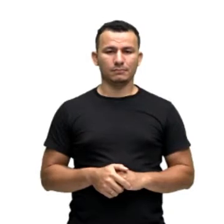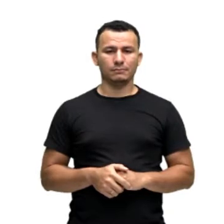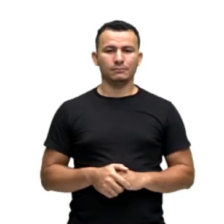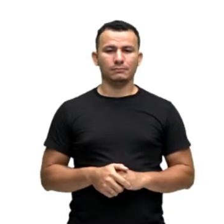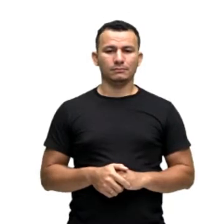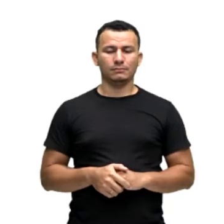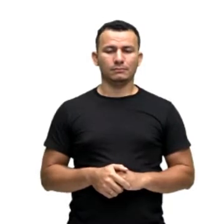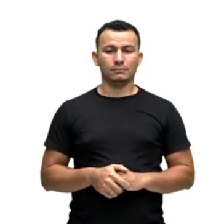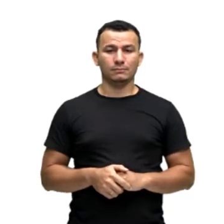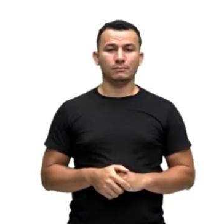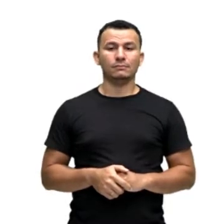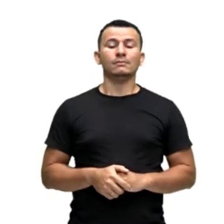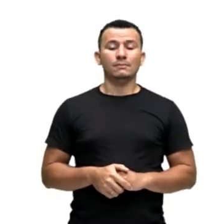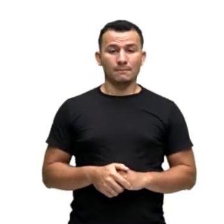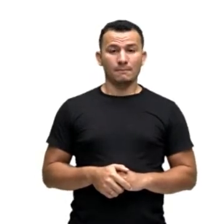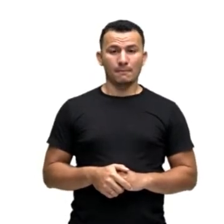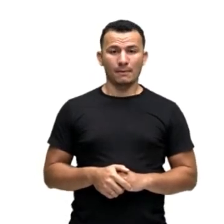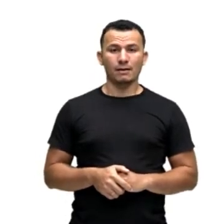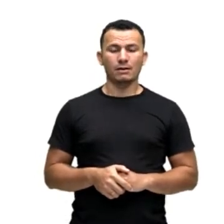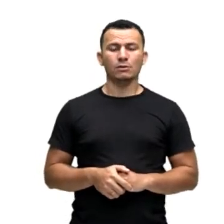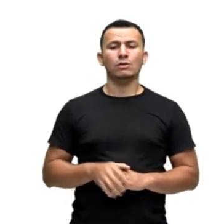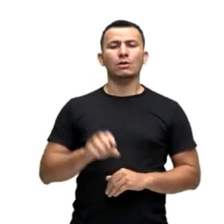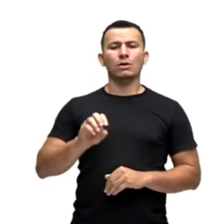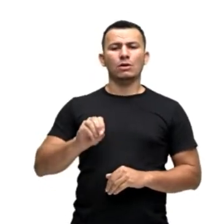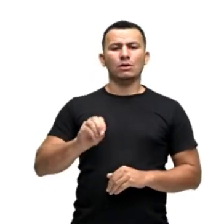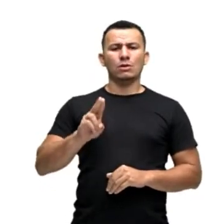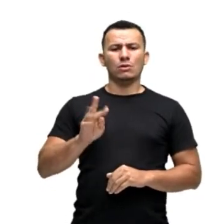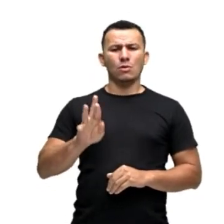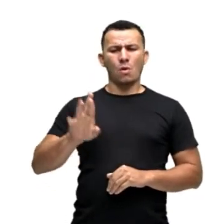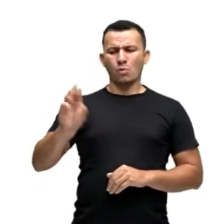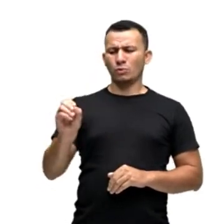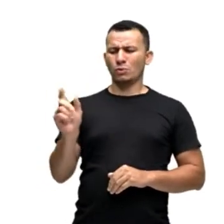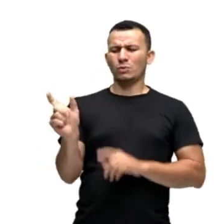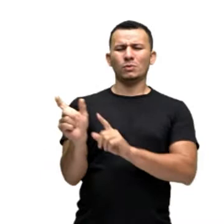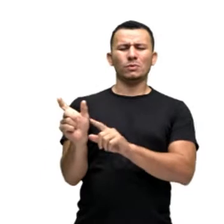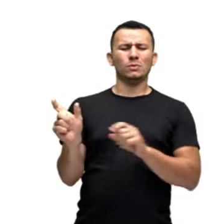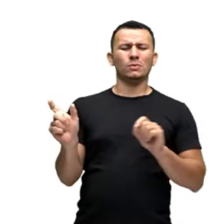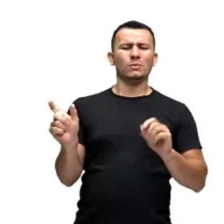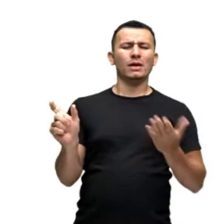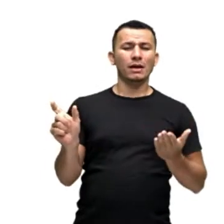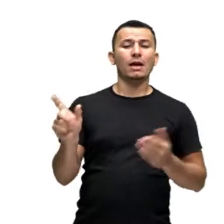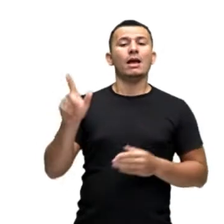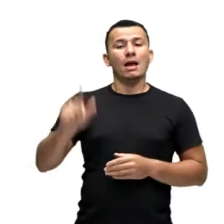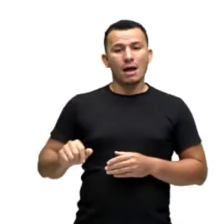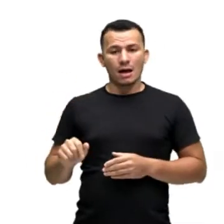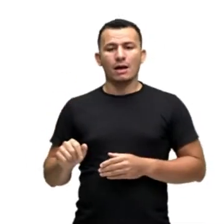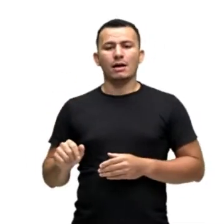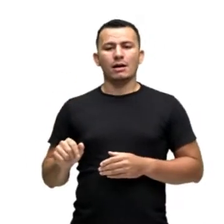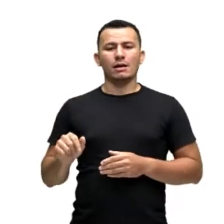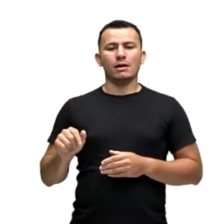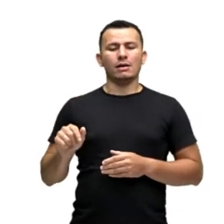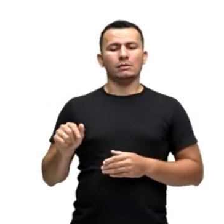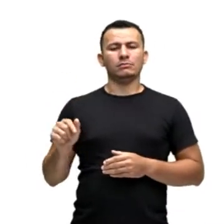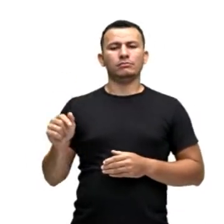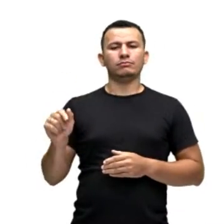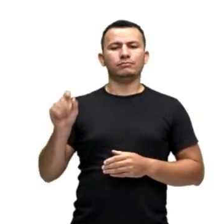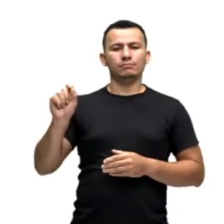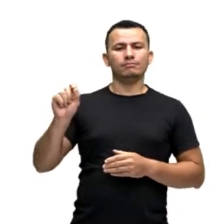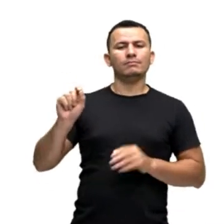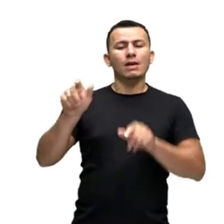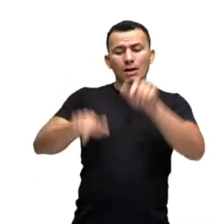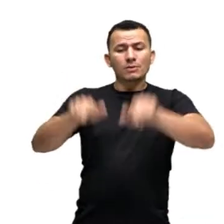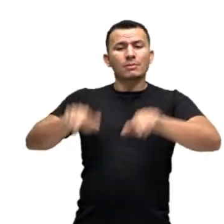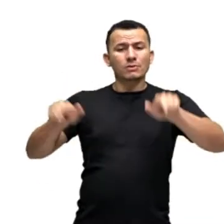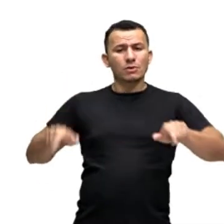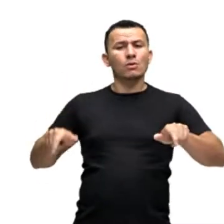Esse é o outro ele faz parte dessa grande casa comum que a